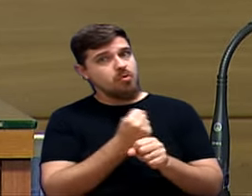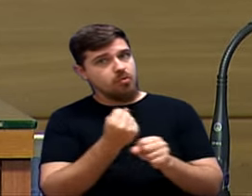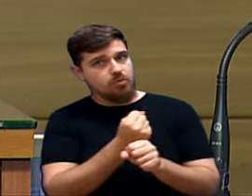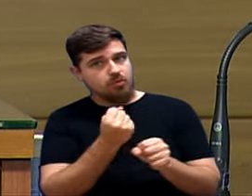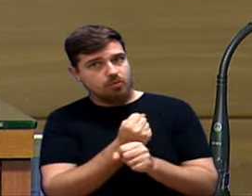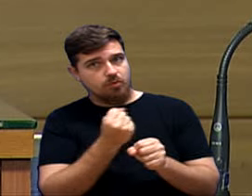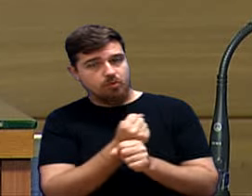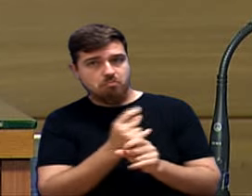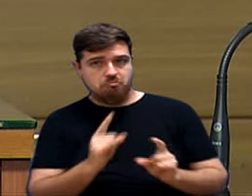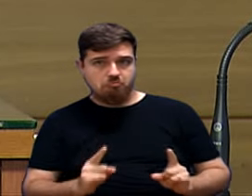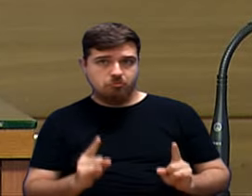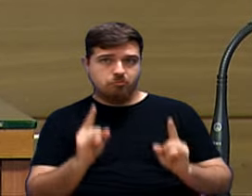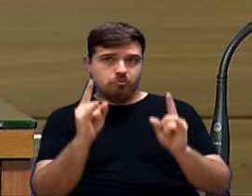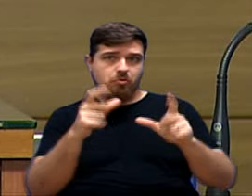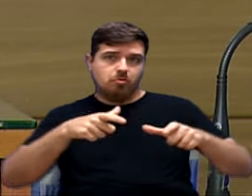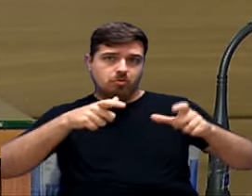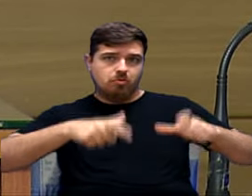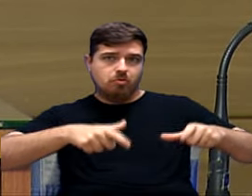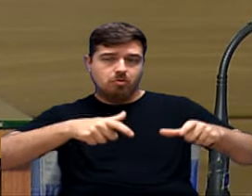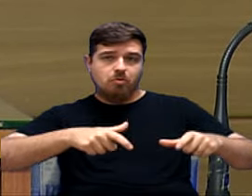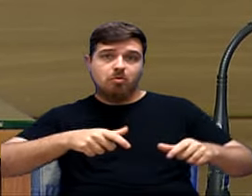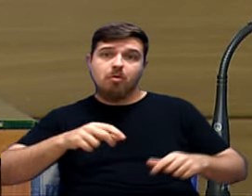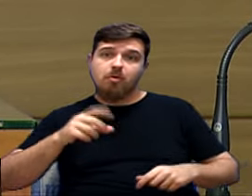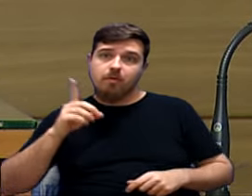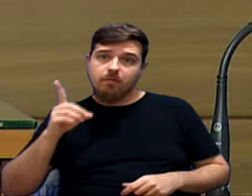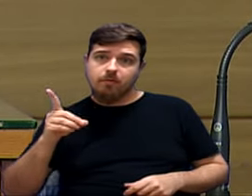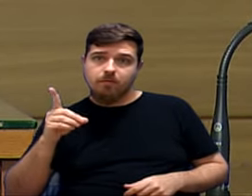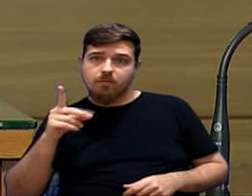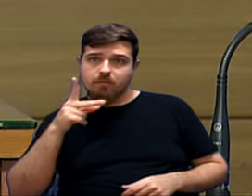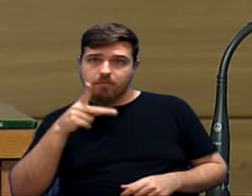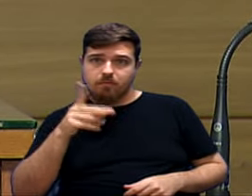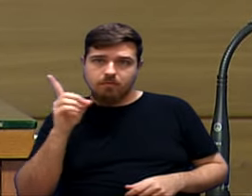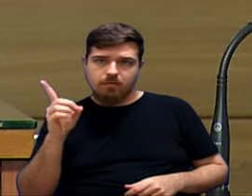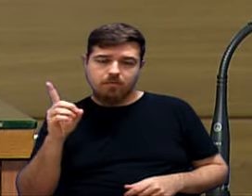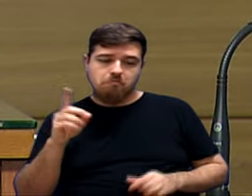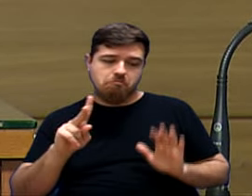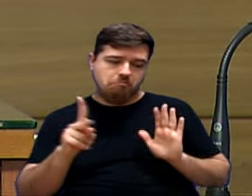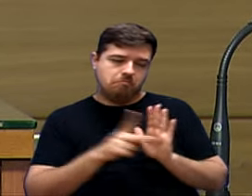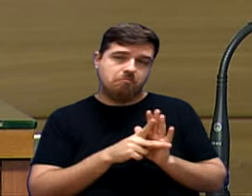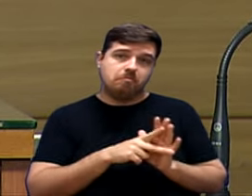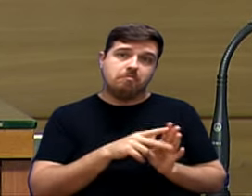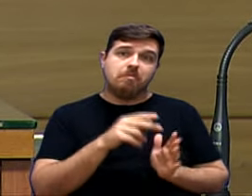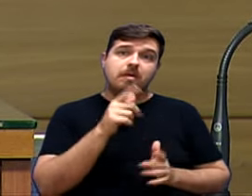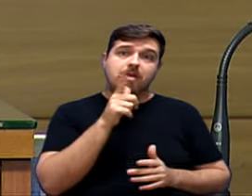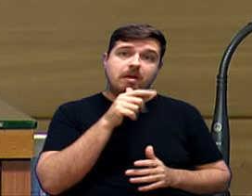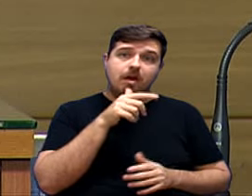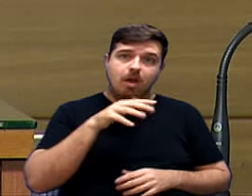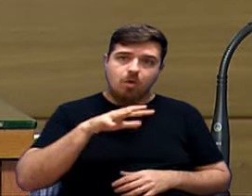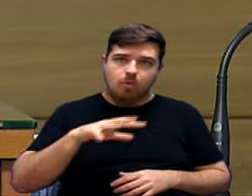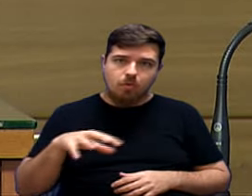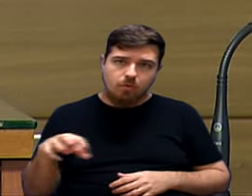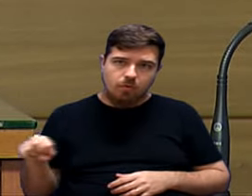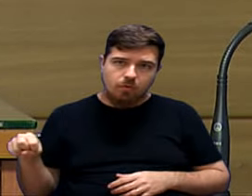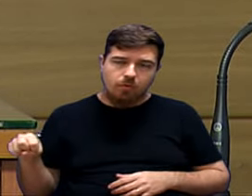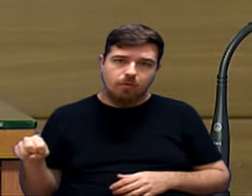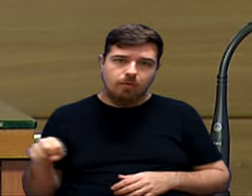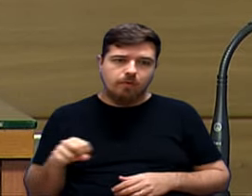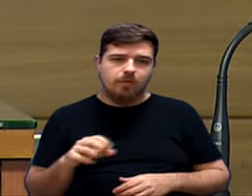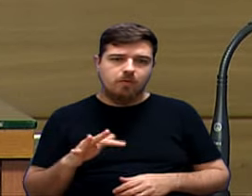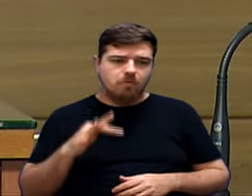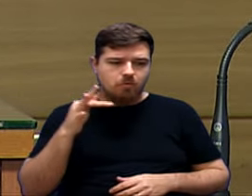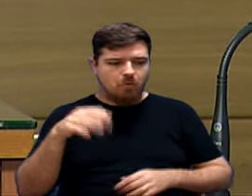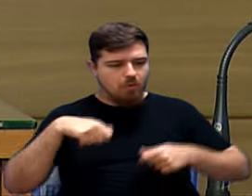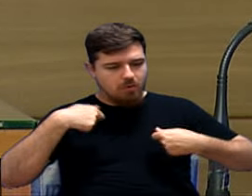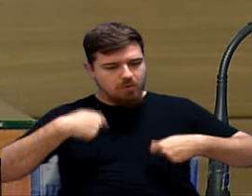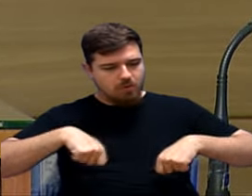ah aonde o plano diretor de macrodrenagem do sai prevê eh a